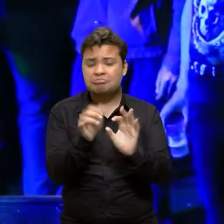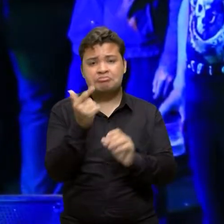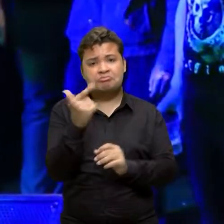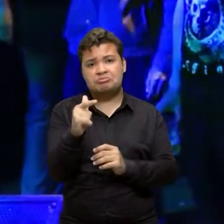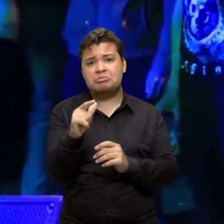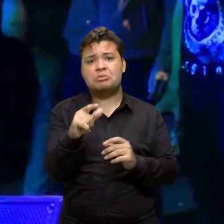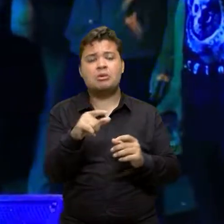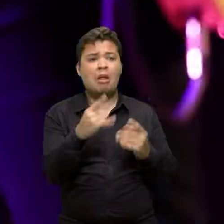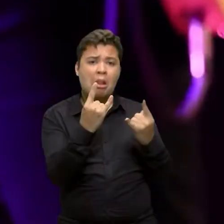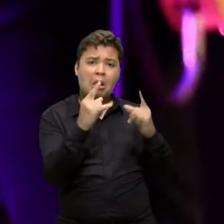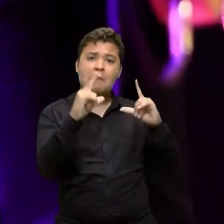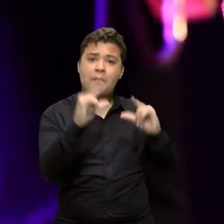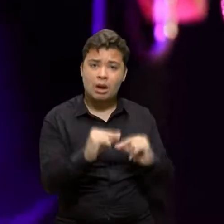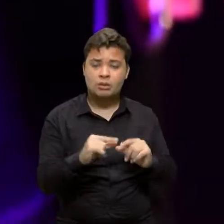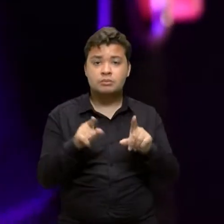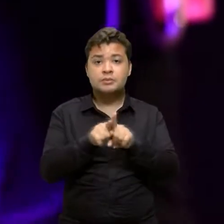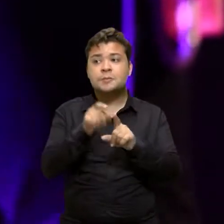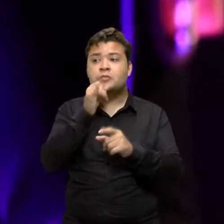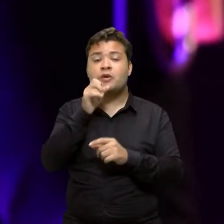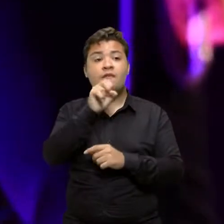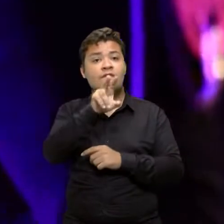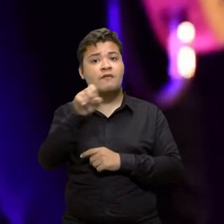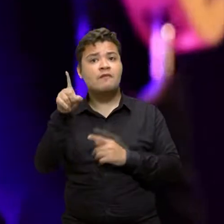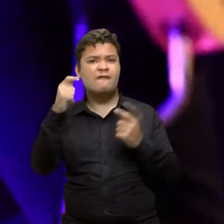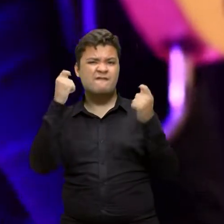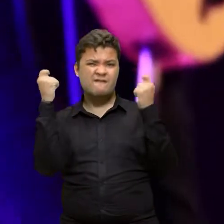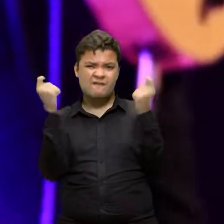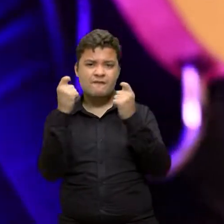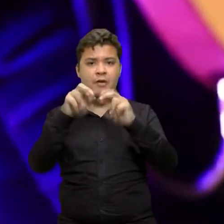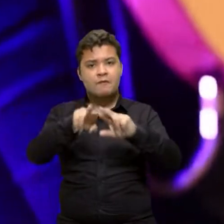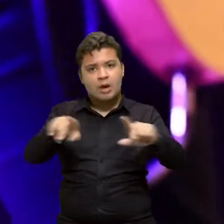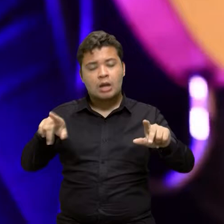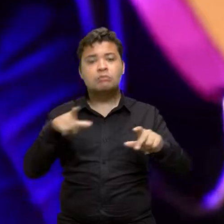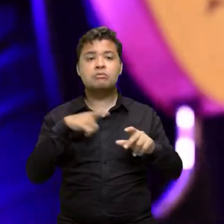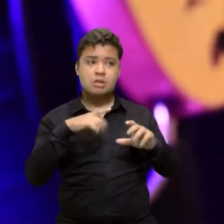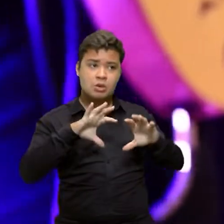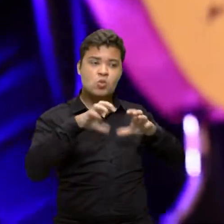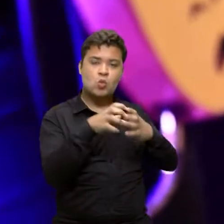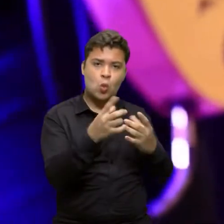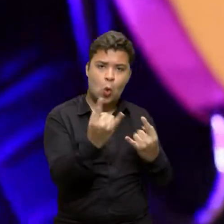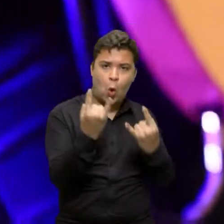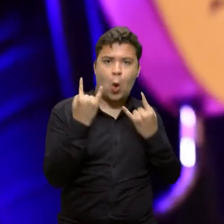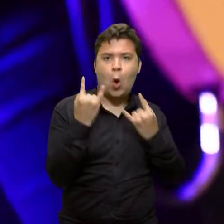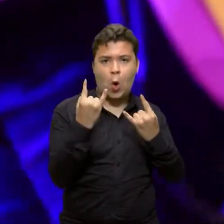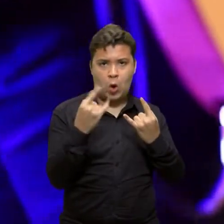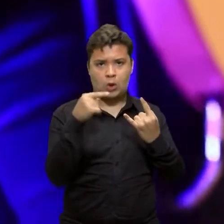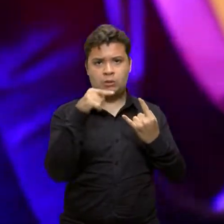mais jovens. E isso a gente pode perceber também quando a gente olha os festivais que tem por aí, né?